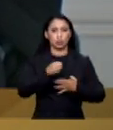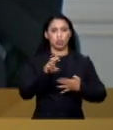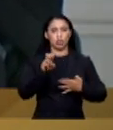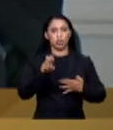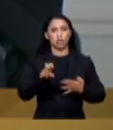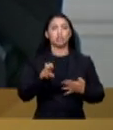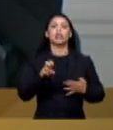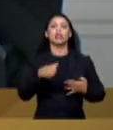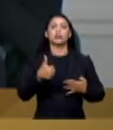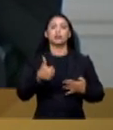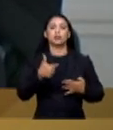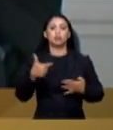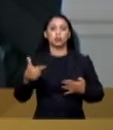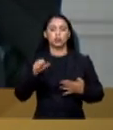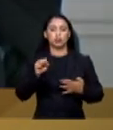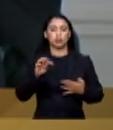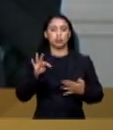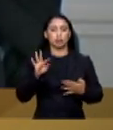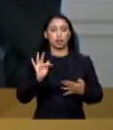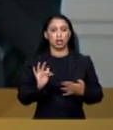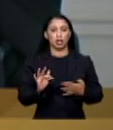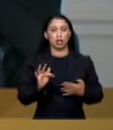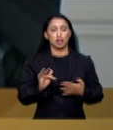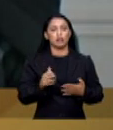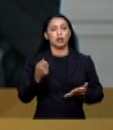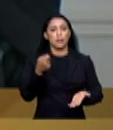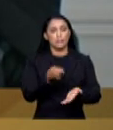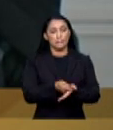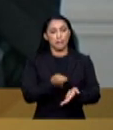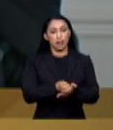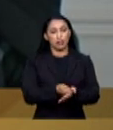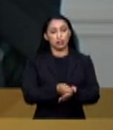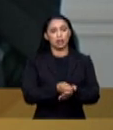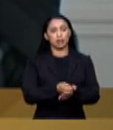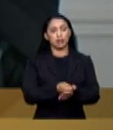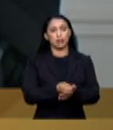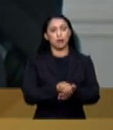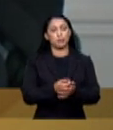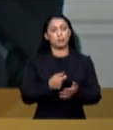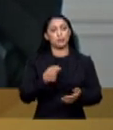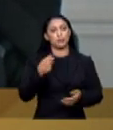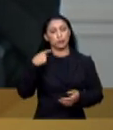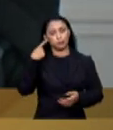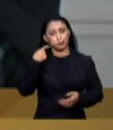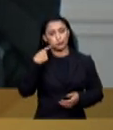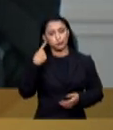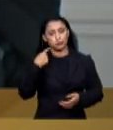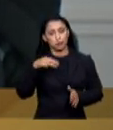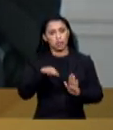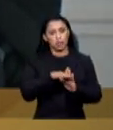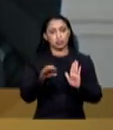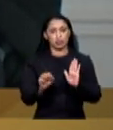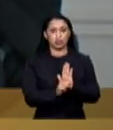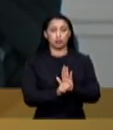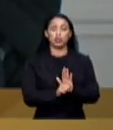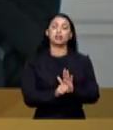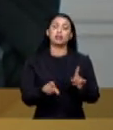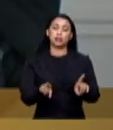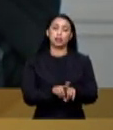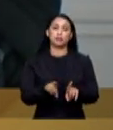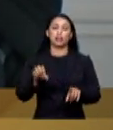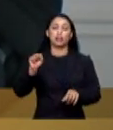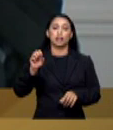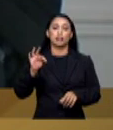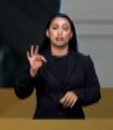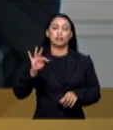STF, não cabe condenação em honorários de advogado na ação de mandado de segurança, quanto no Superior Tribunal de Justiça, a